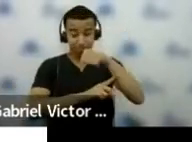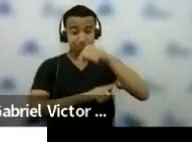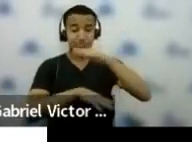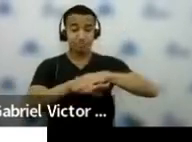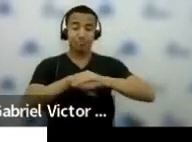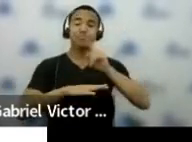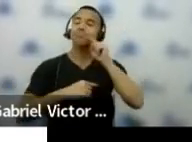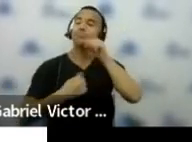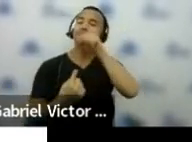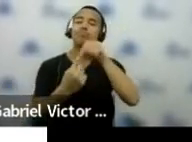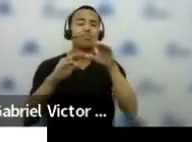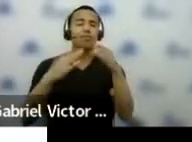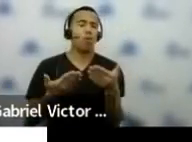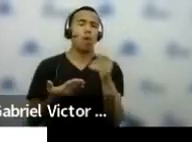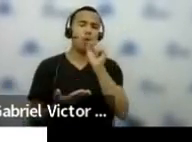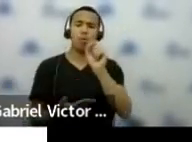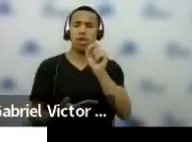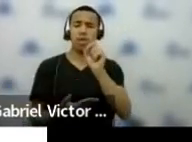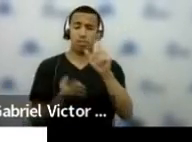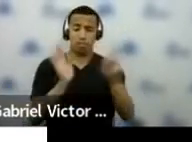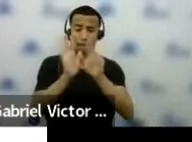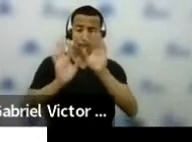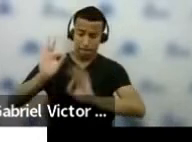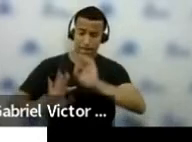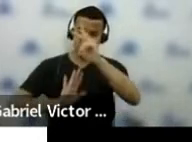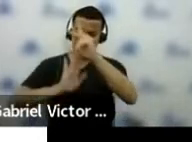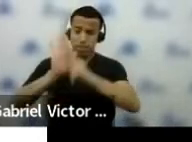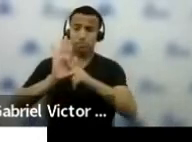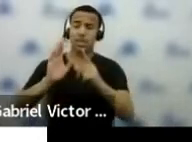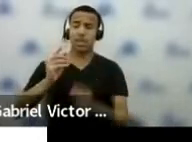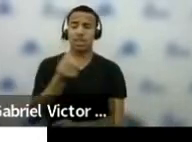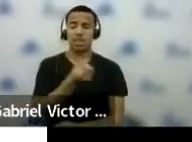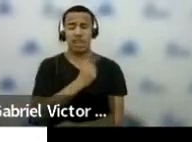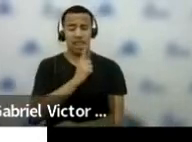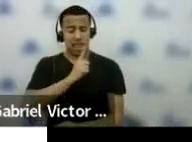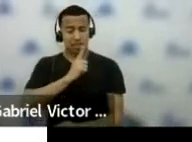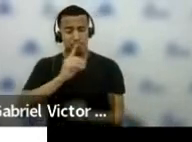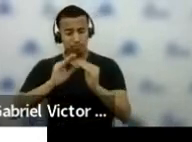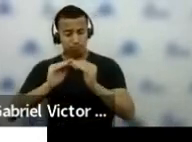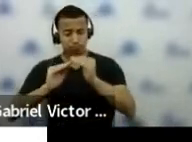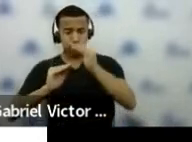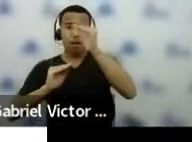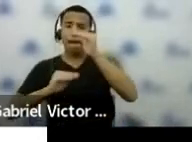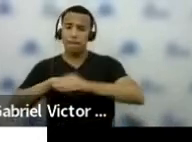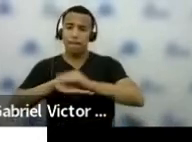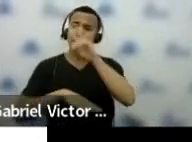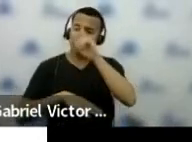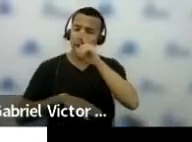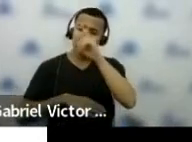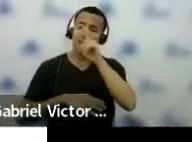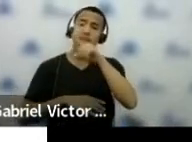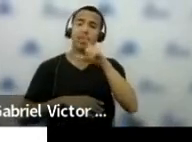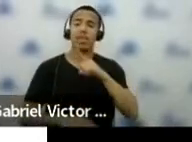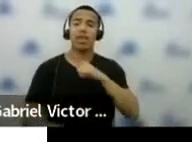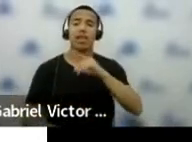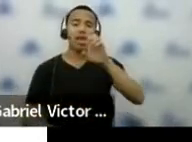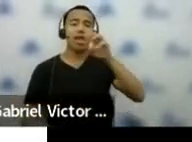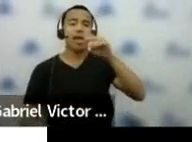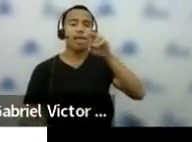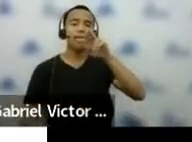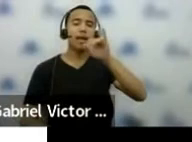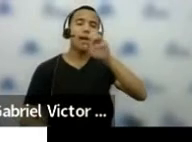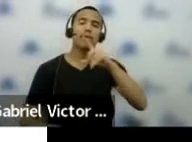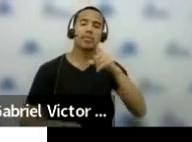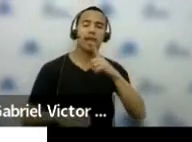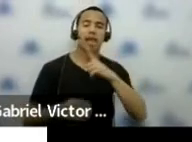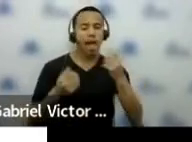o fato de ser projetos com um nível de maturidade menor, risco maior, a Embrapi aporta mais recursos. No